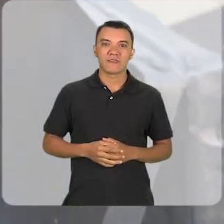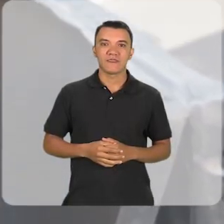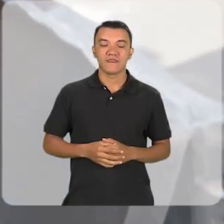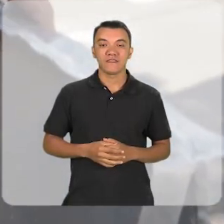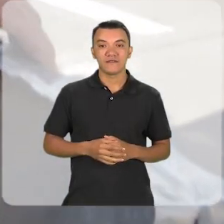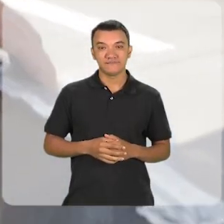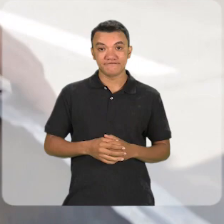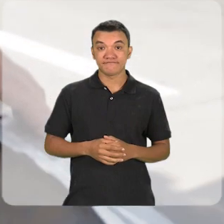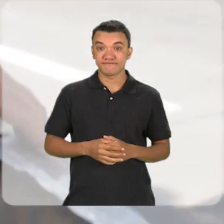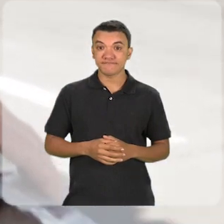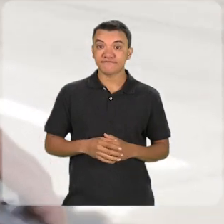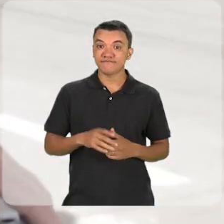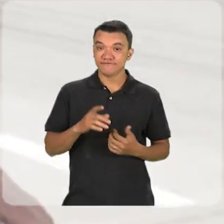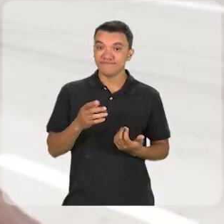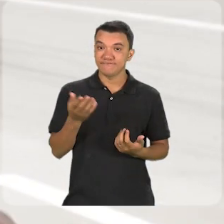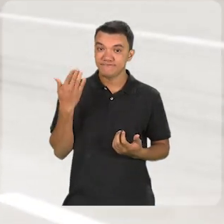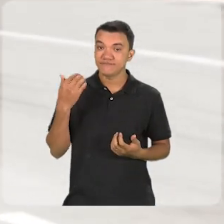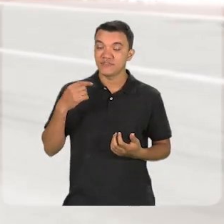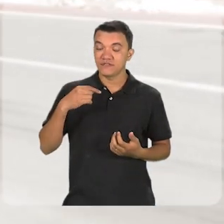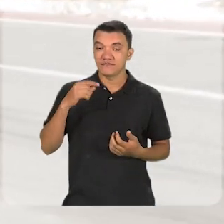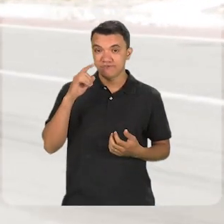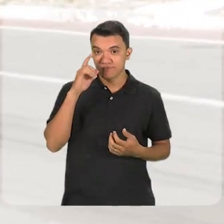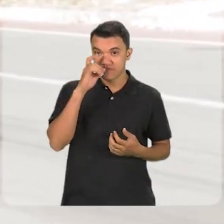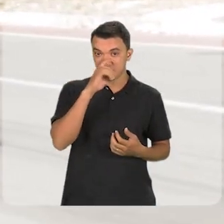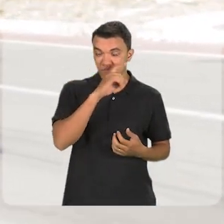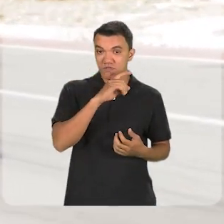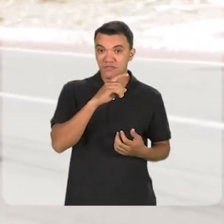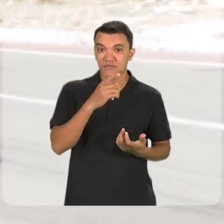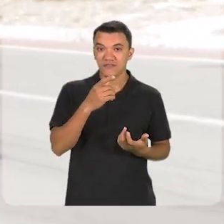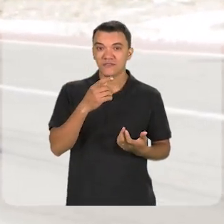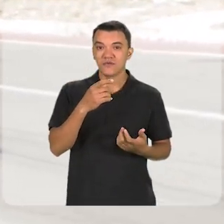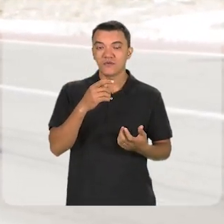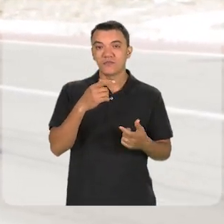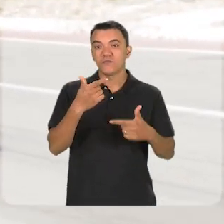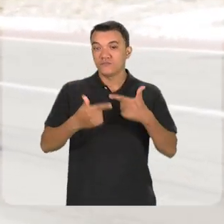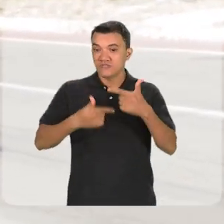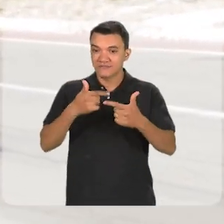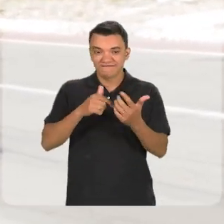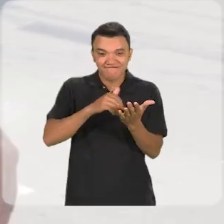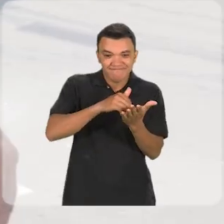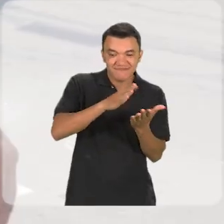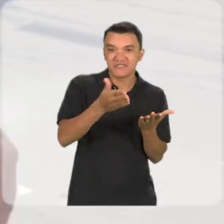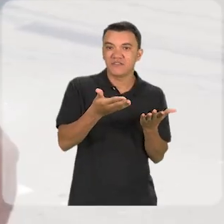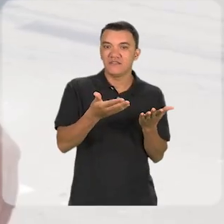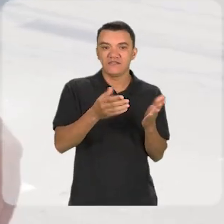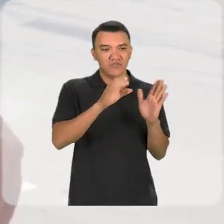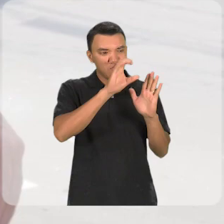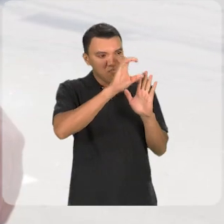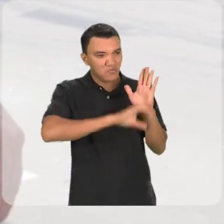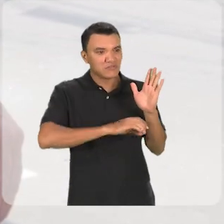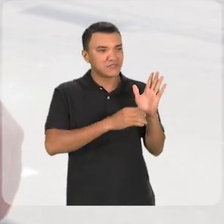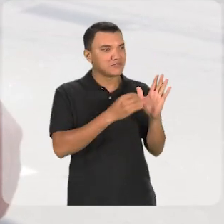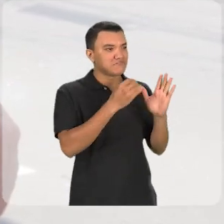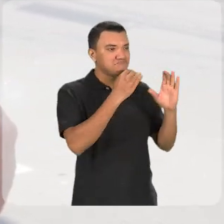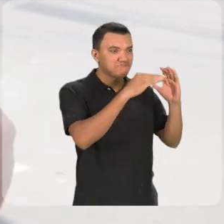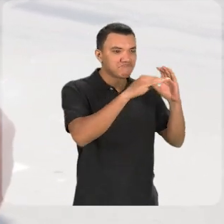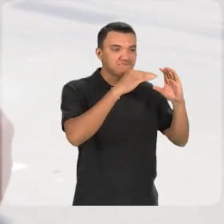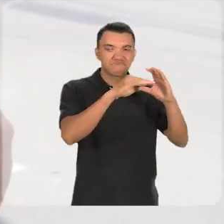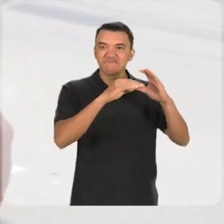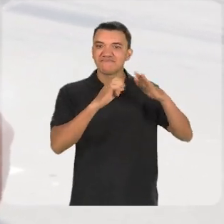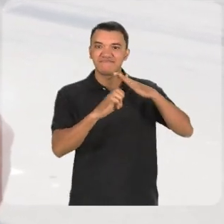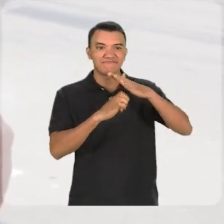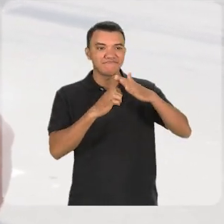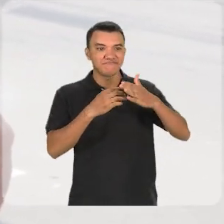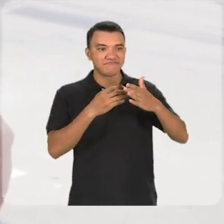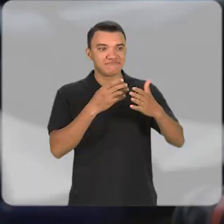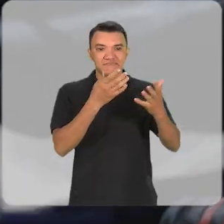É o seguinte, eu tive uma dificuldade muito grande depois que eu fui desempregado. Botei currículos de várias empresas,